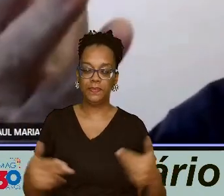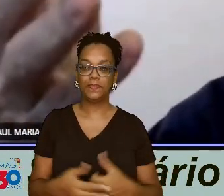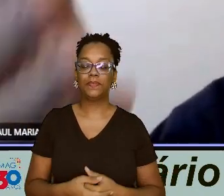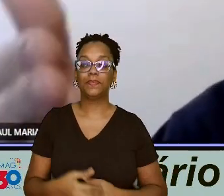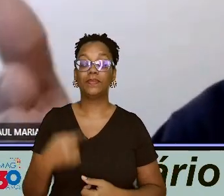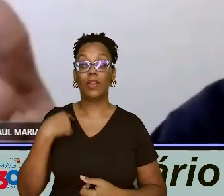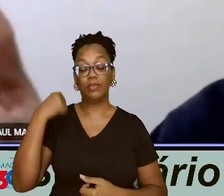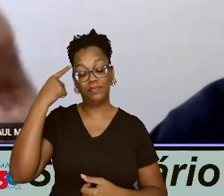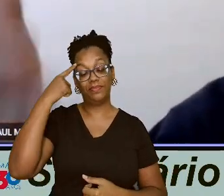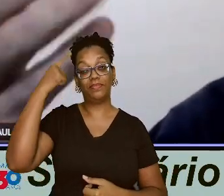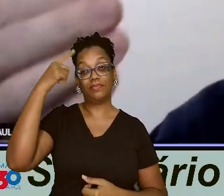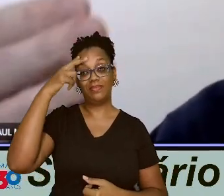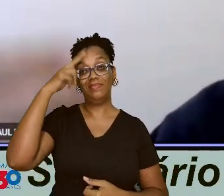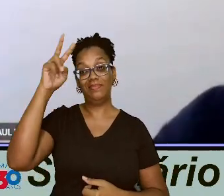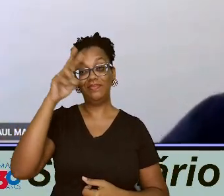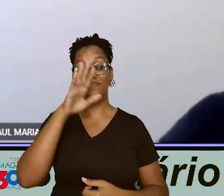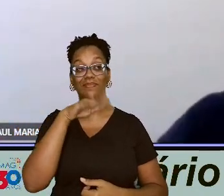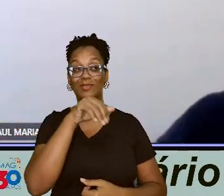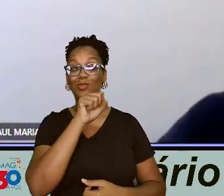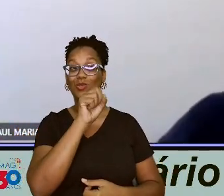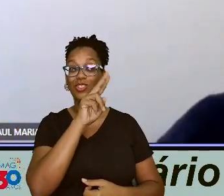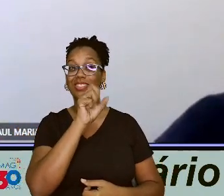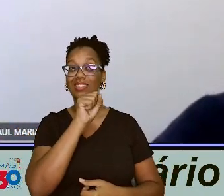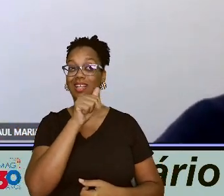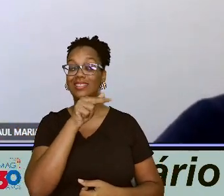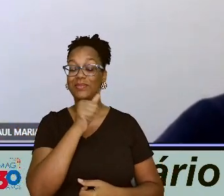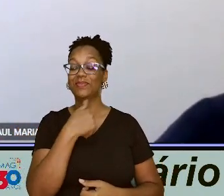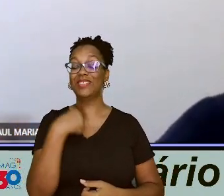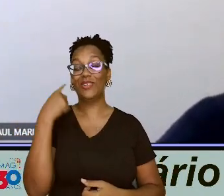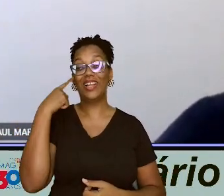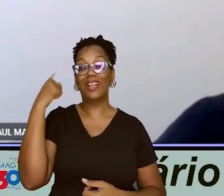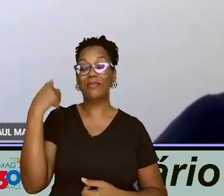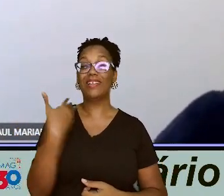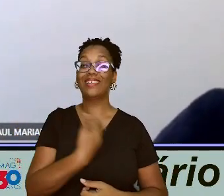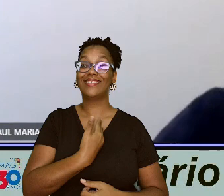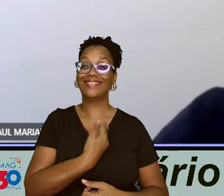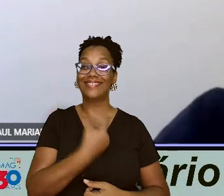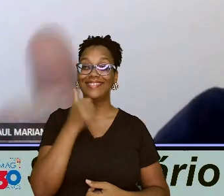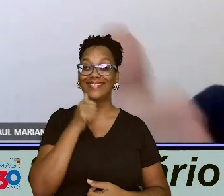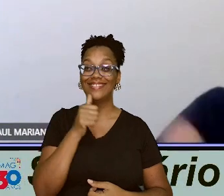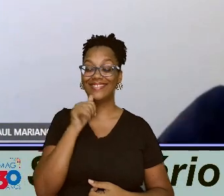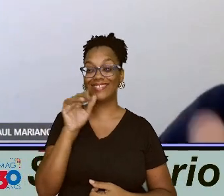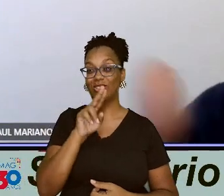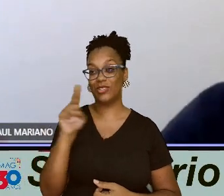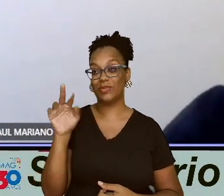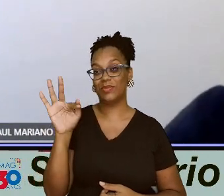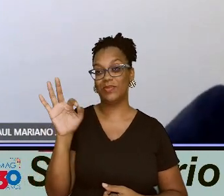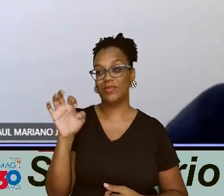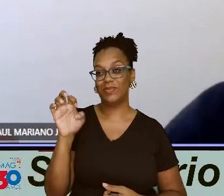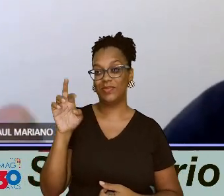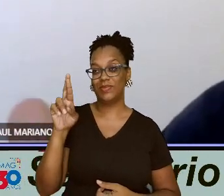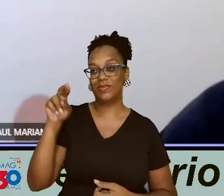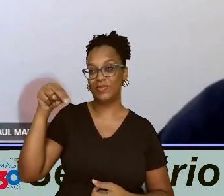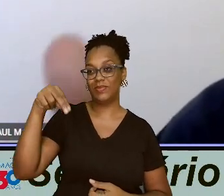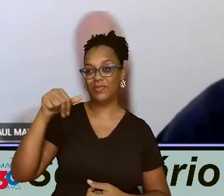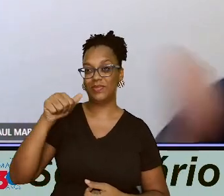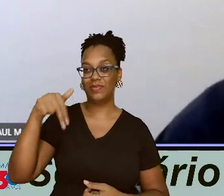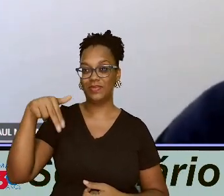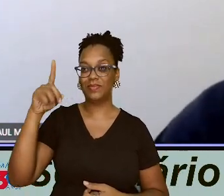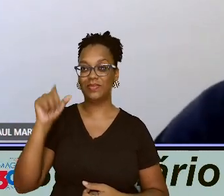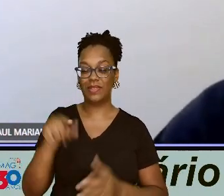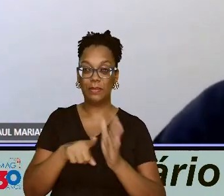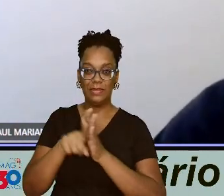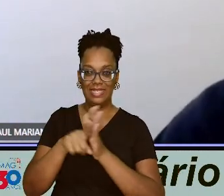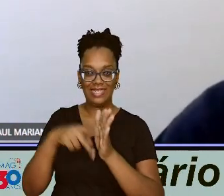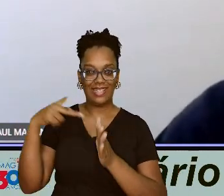lembrei agora, Suzana, inclusive, da pesquisa de uma colega, né, da Fernanda Suriani, que está estudando as ODRs, né,